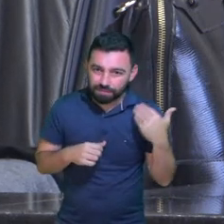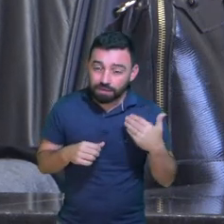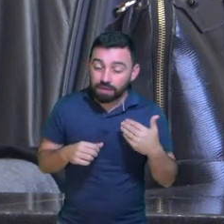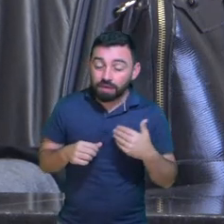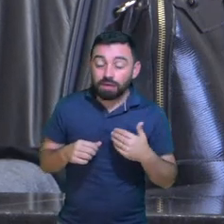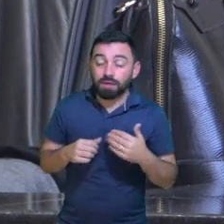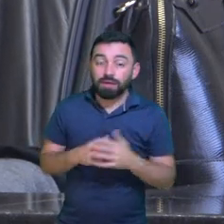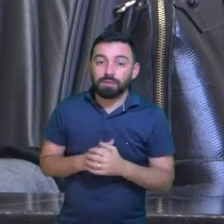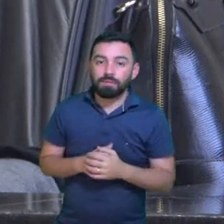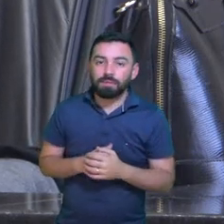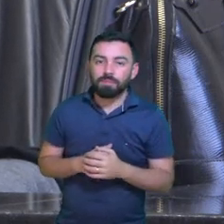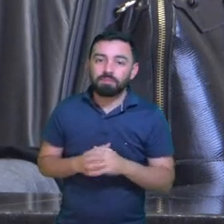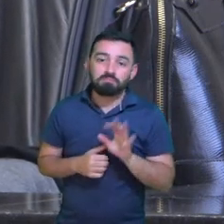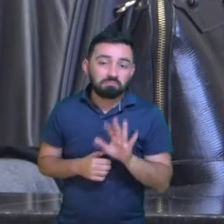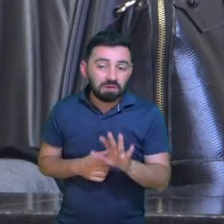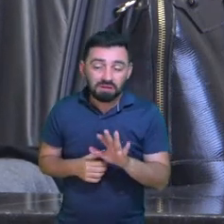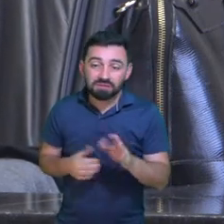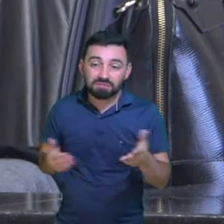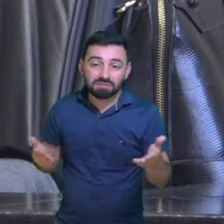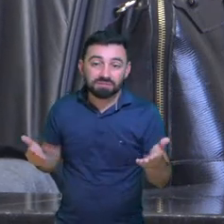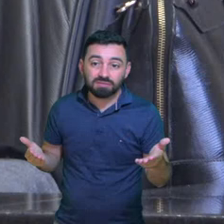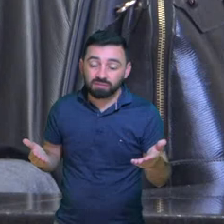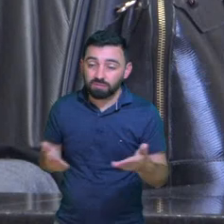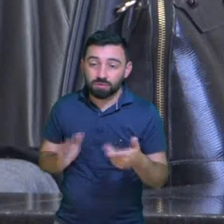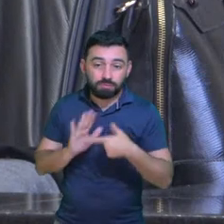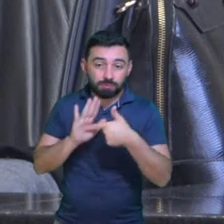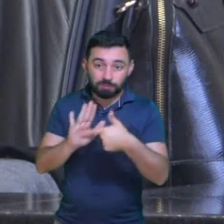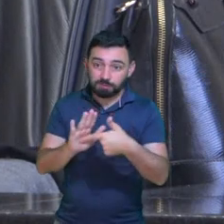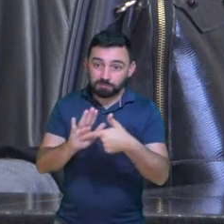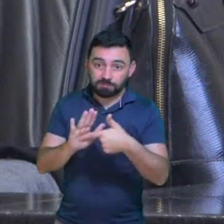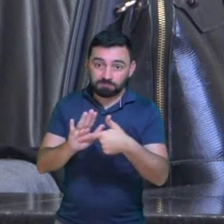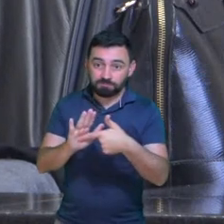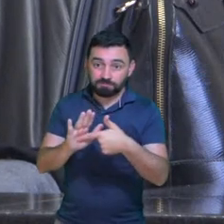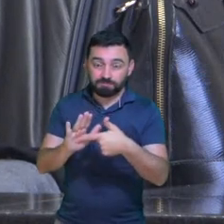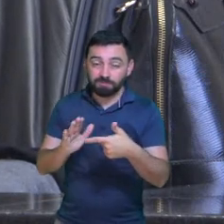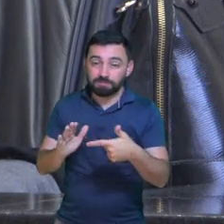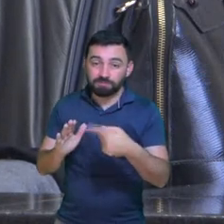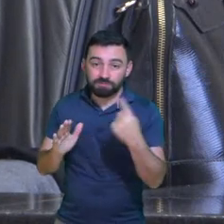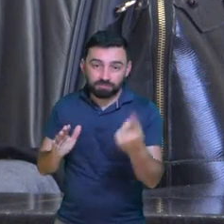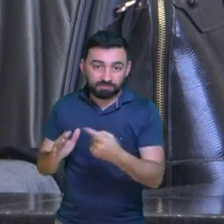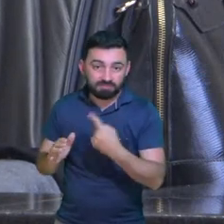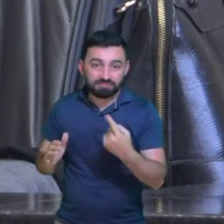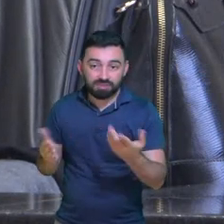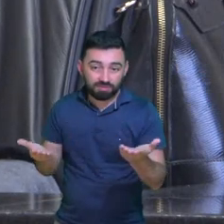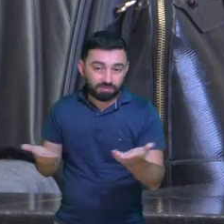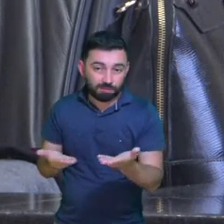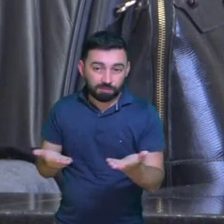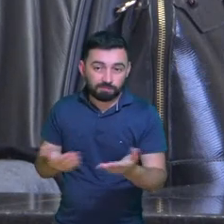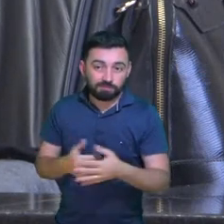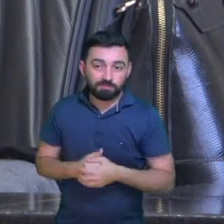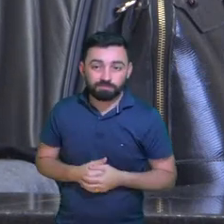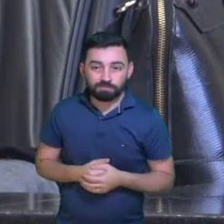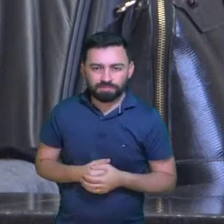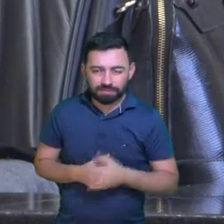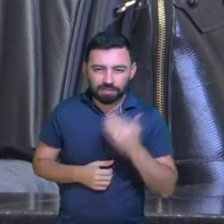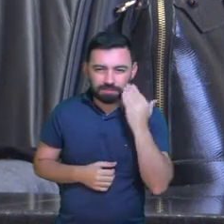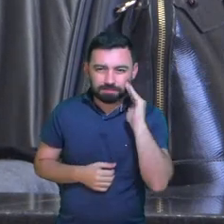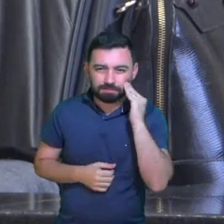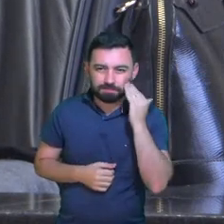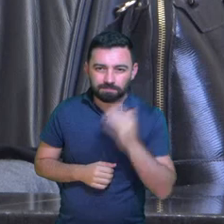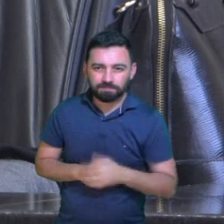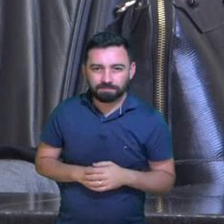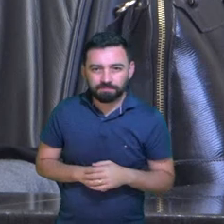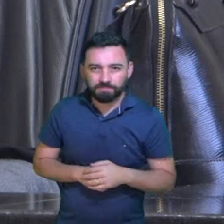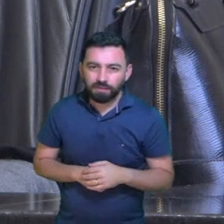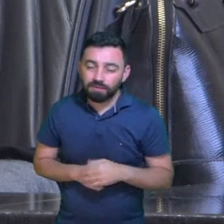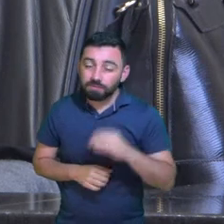mais mas essa é é esse é o retrato isso aí é da gente quer que a gente tá saindo me entende então quando a gente